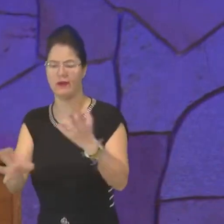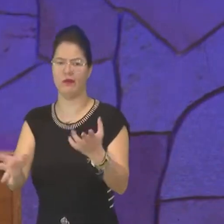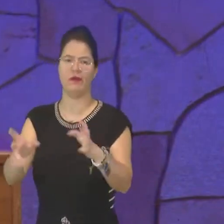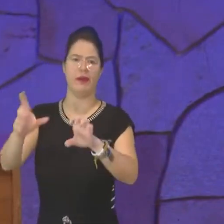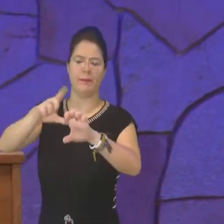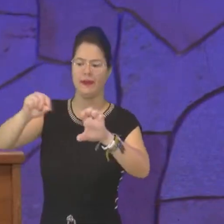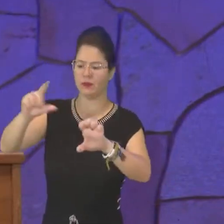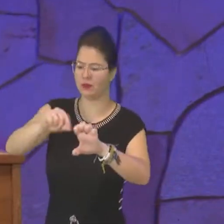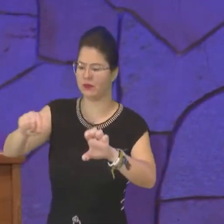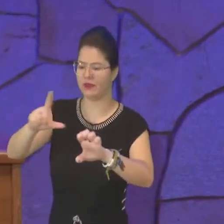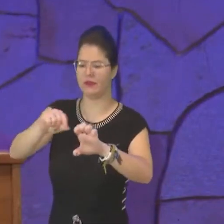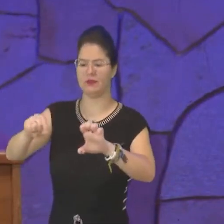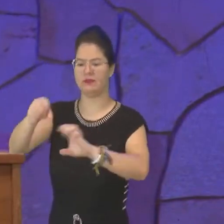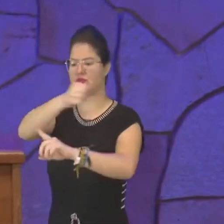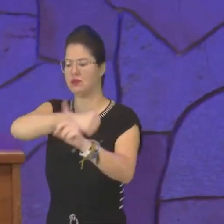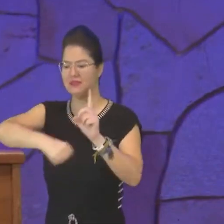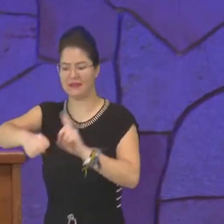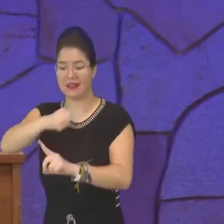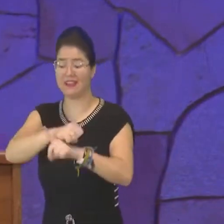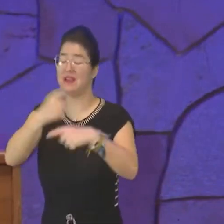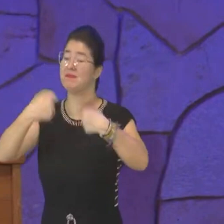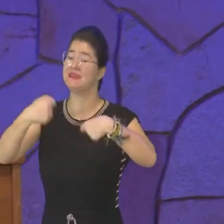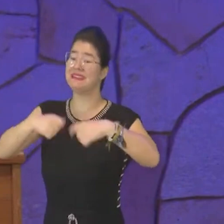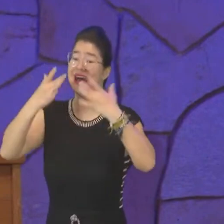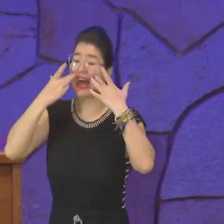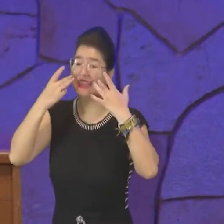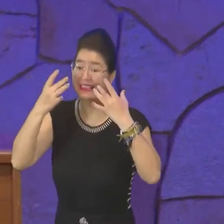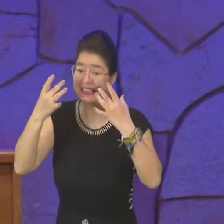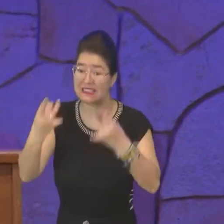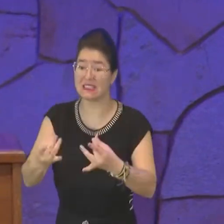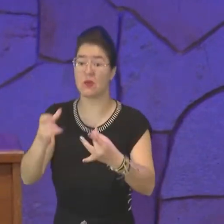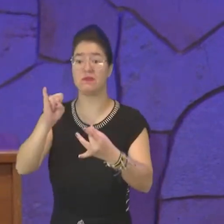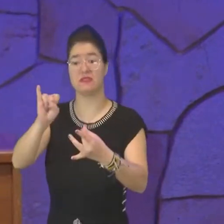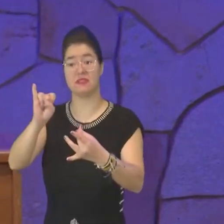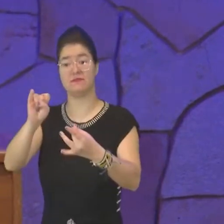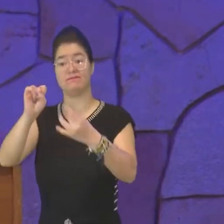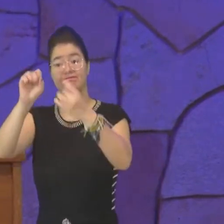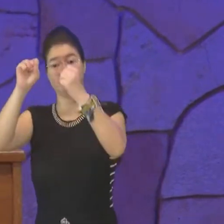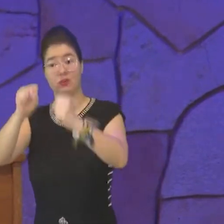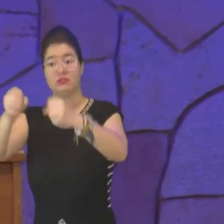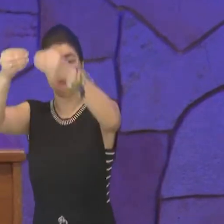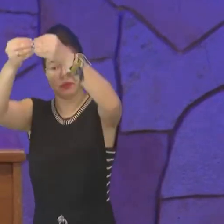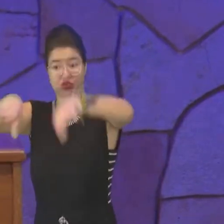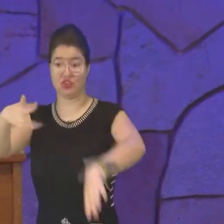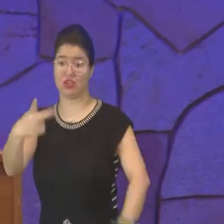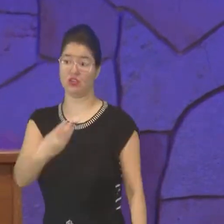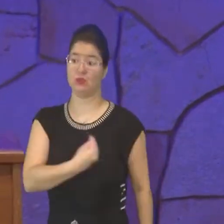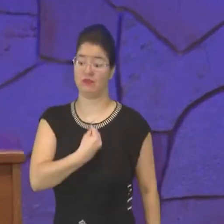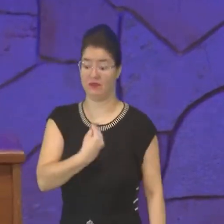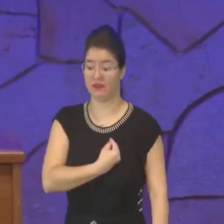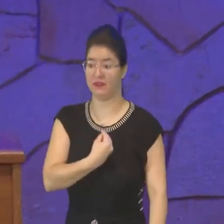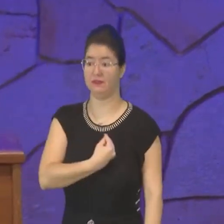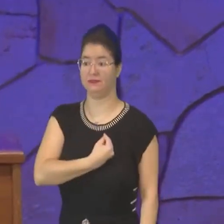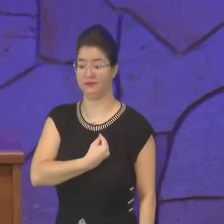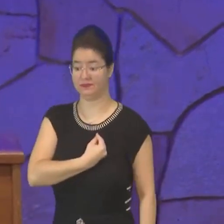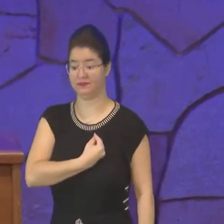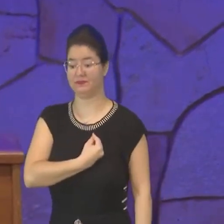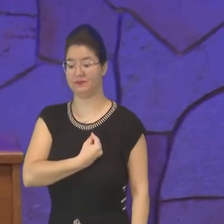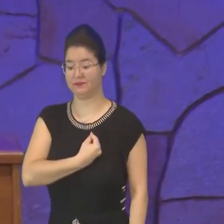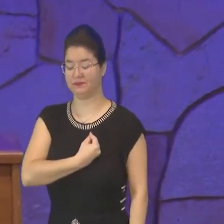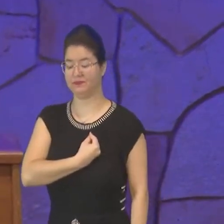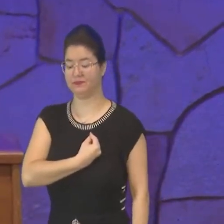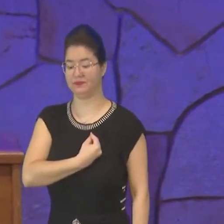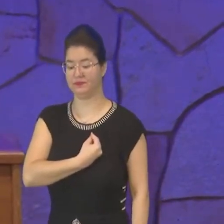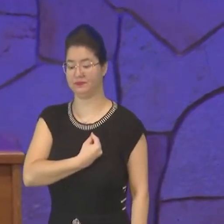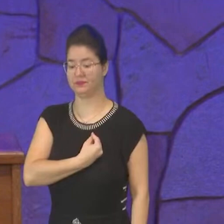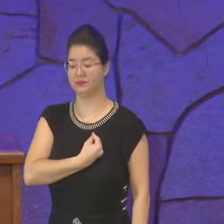qualquer outra coisa, sociedade entre justiça e iniquidade, principiológica, conforme a primeira que nós